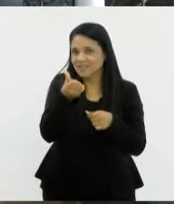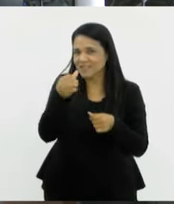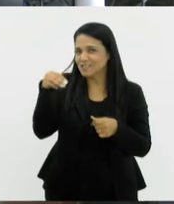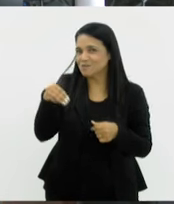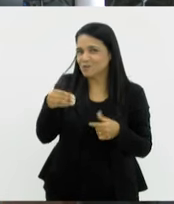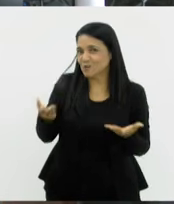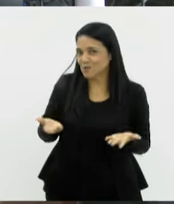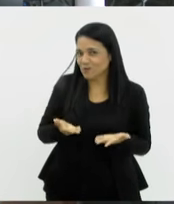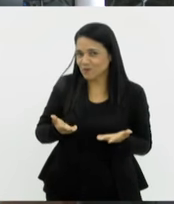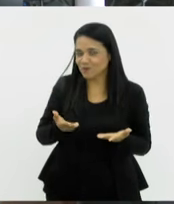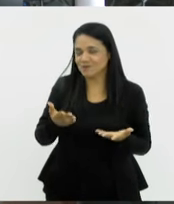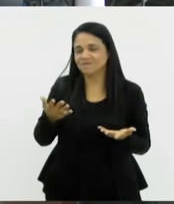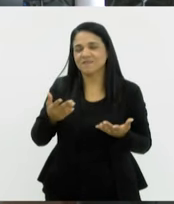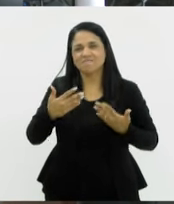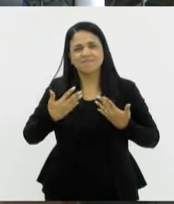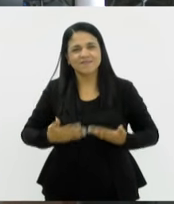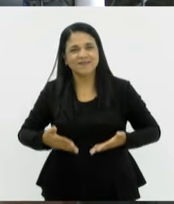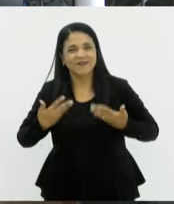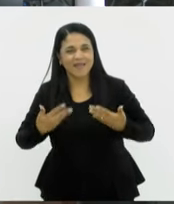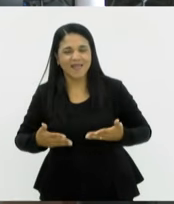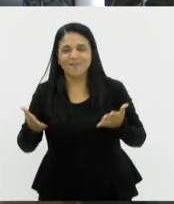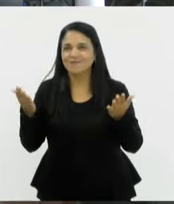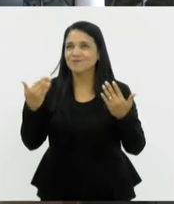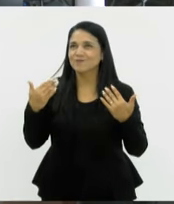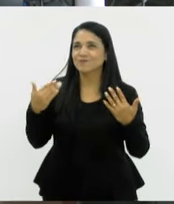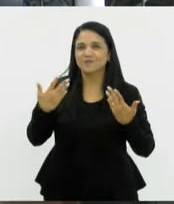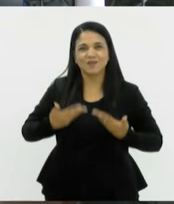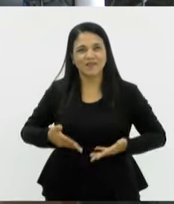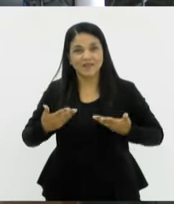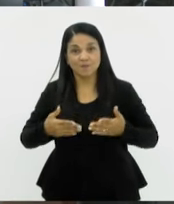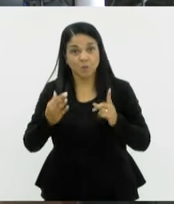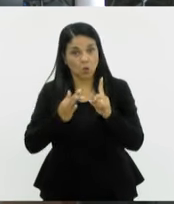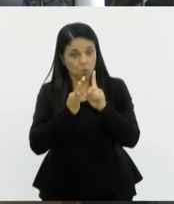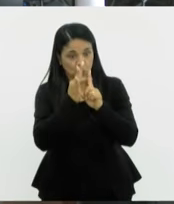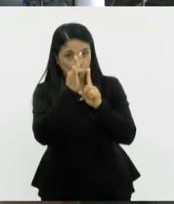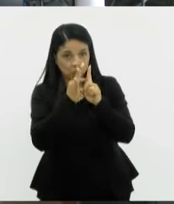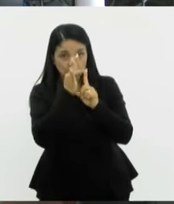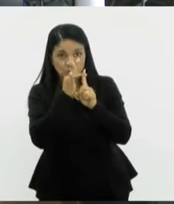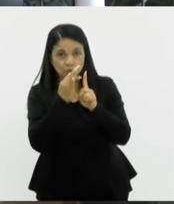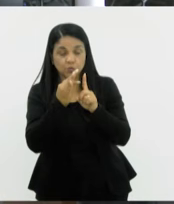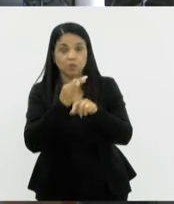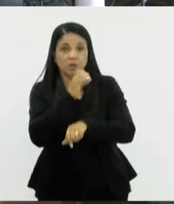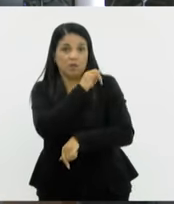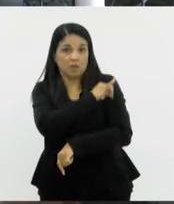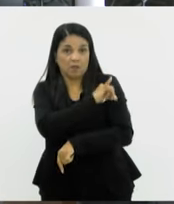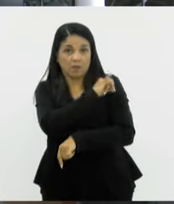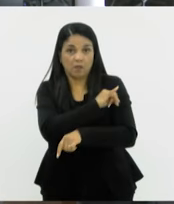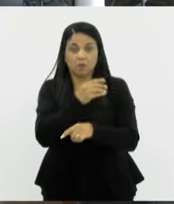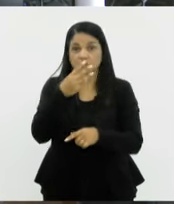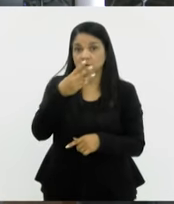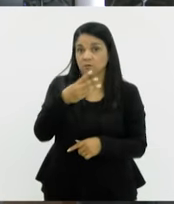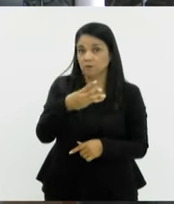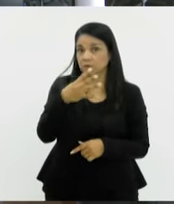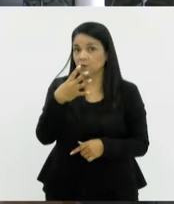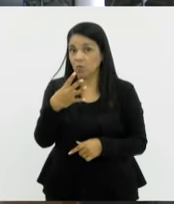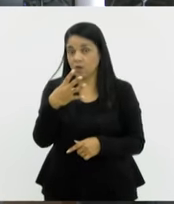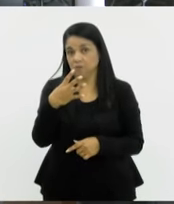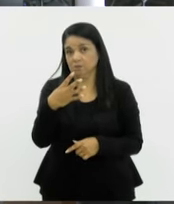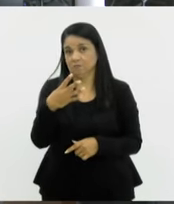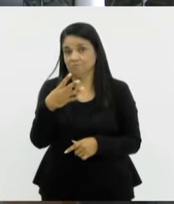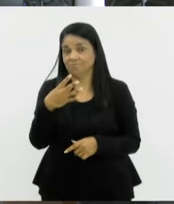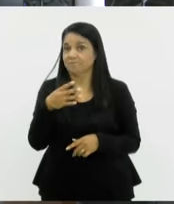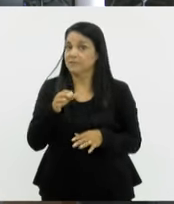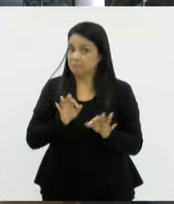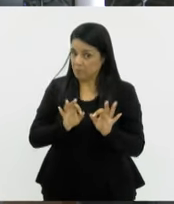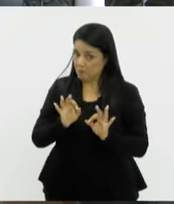destaca pelo clima ameno, mas a previsão hoje aqui no Rio é que os termômetros cheguem a 34 graus. Se preparem. Se você